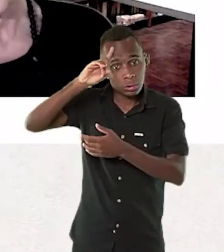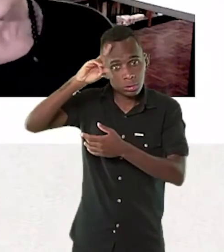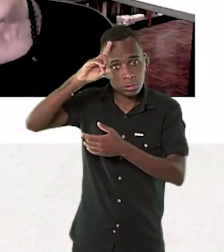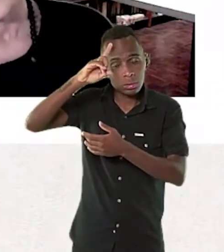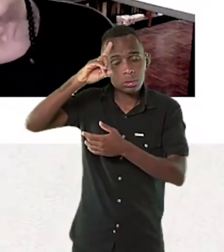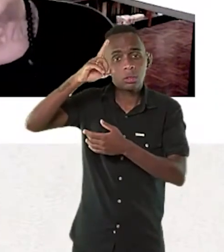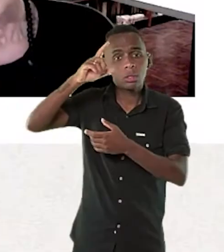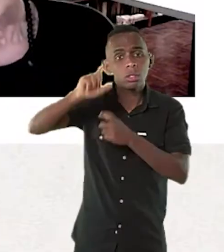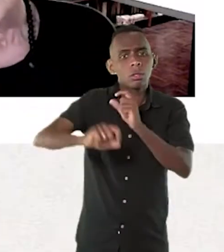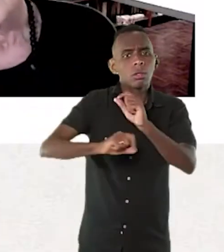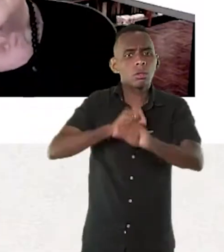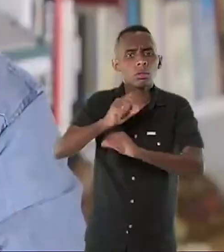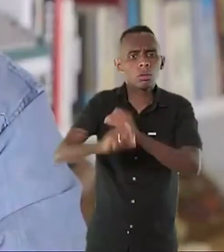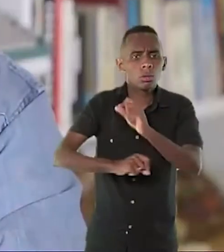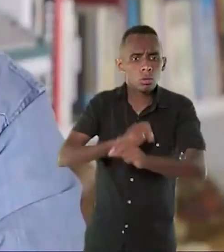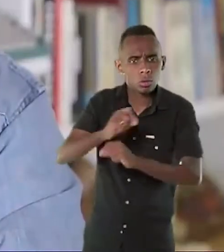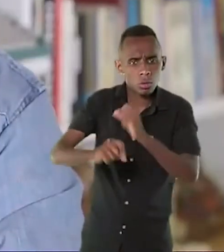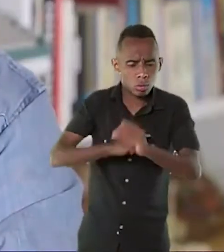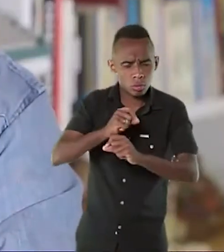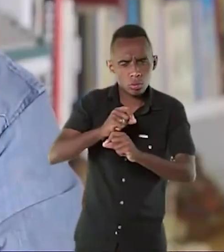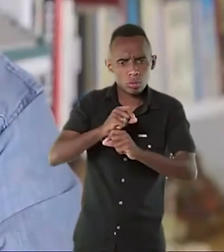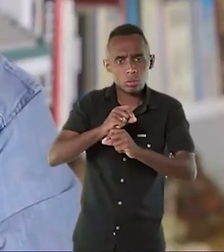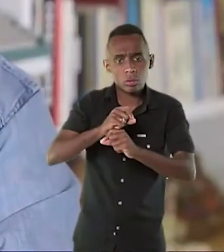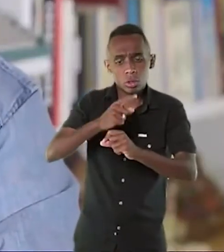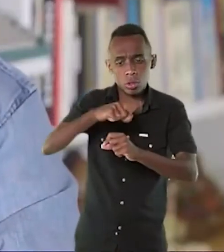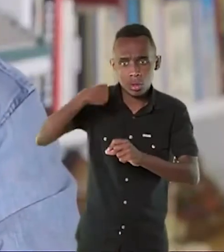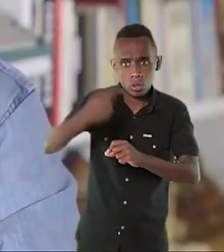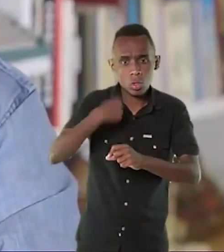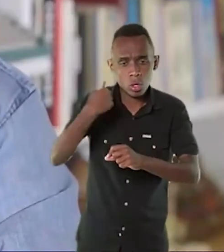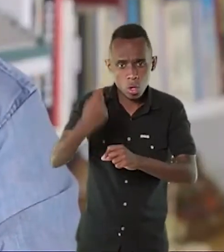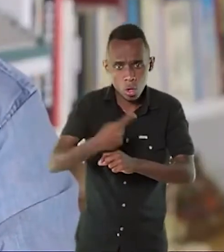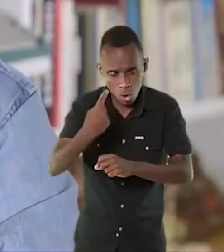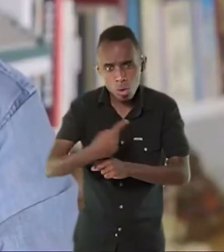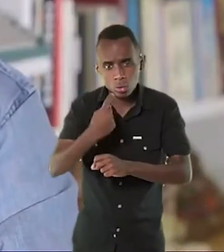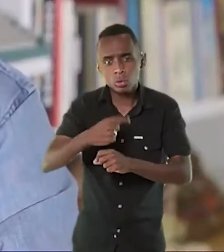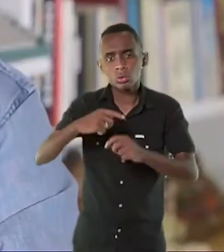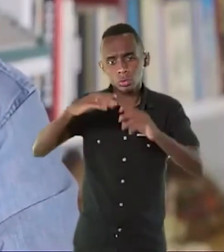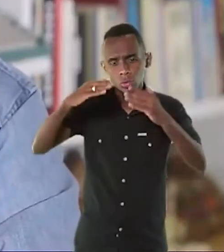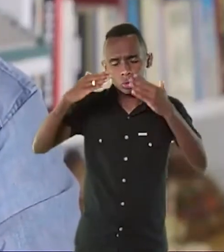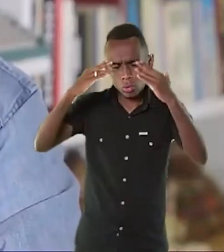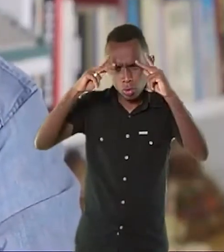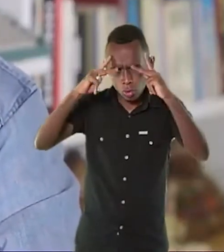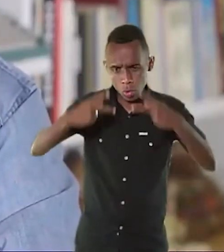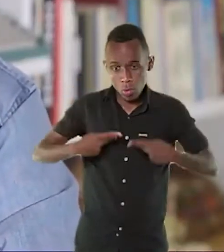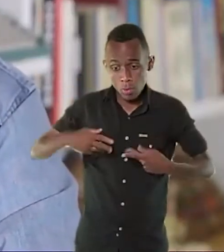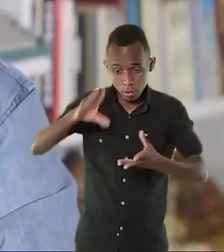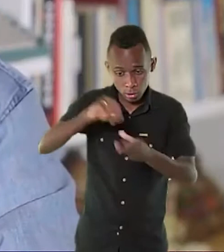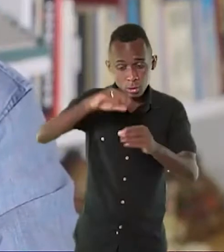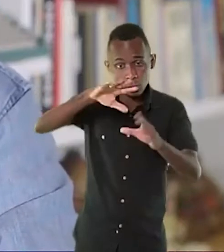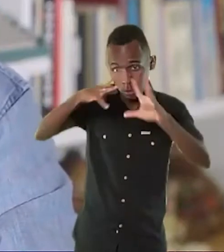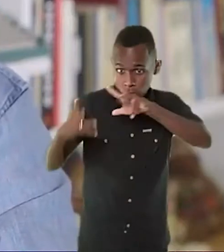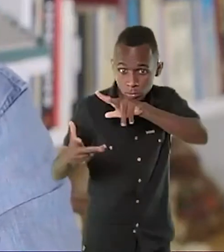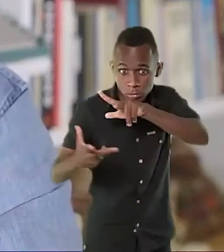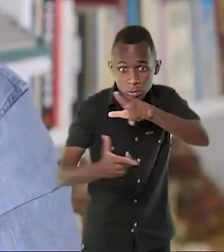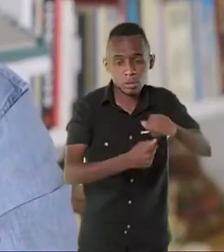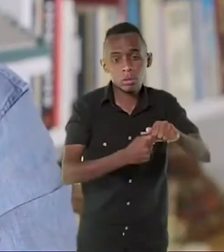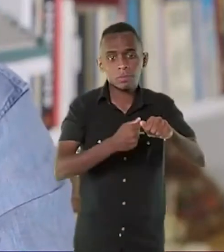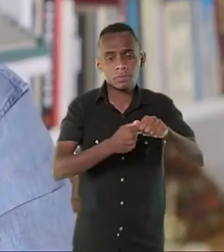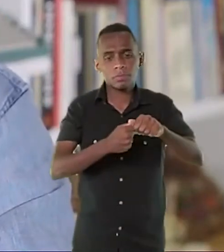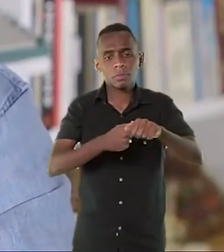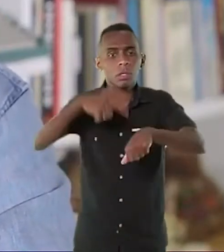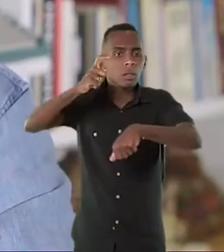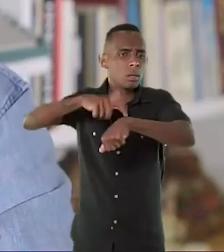milésimo de segundamente sobre os seres humanos, sobre a face da Terra. Eles vão chegar a